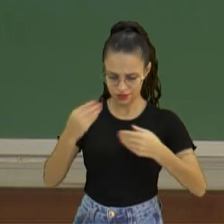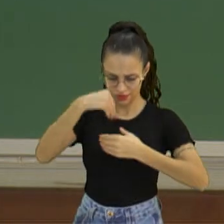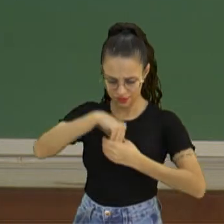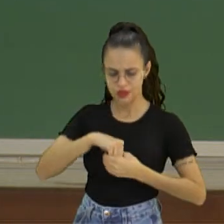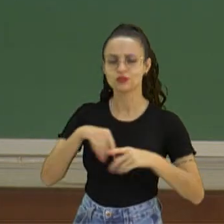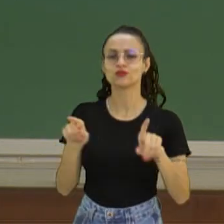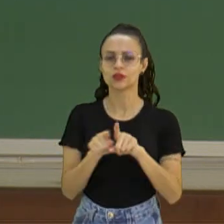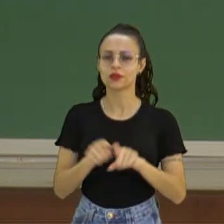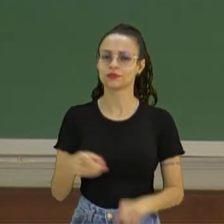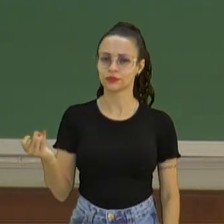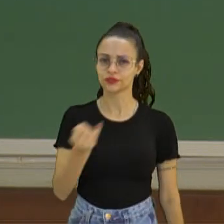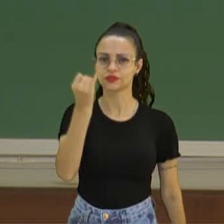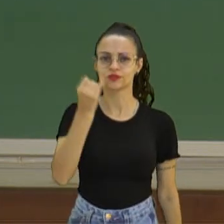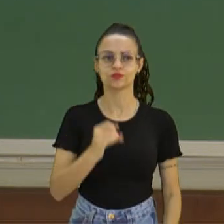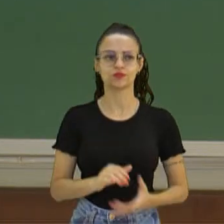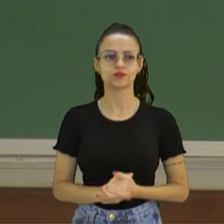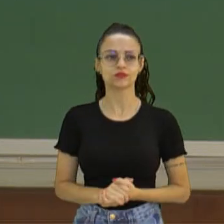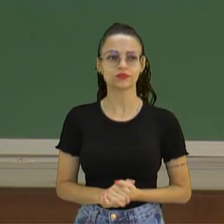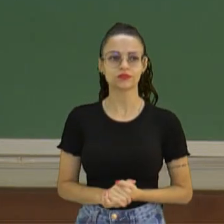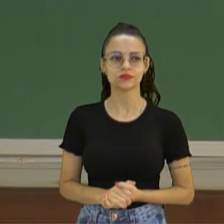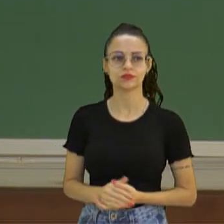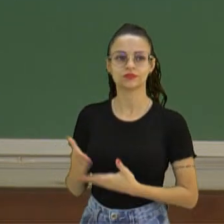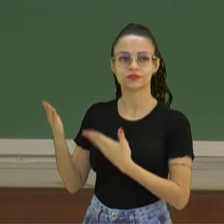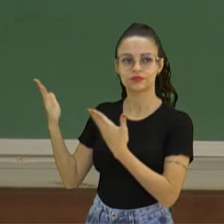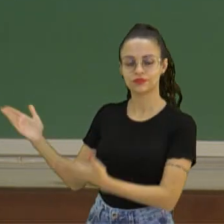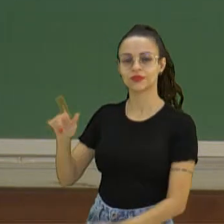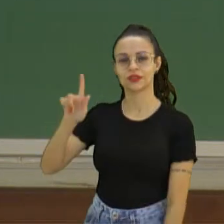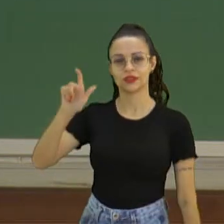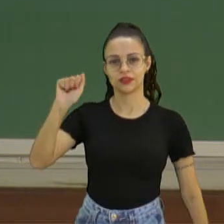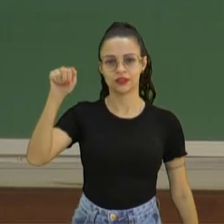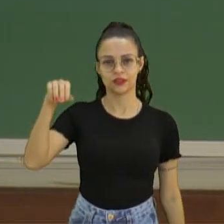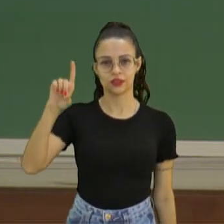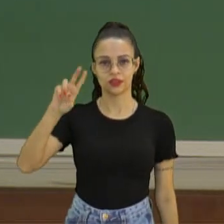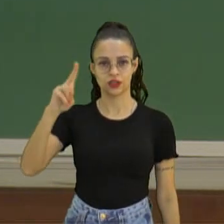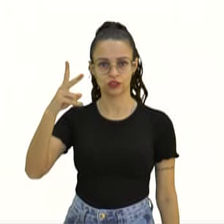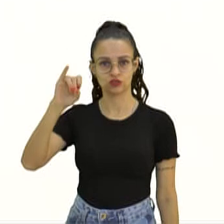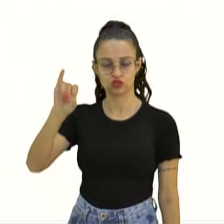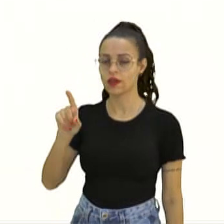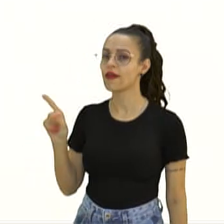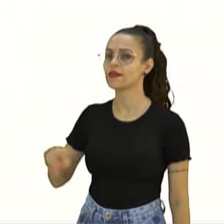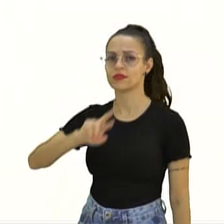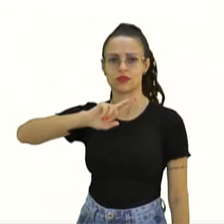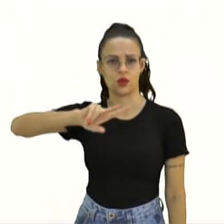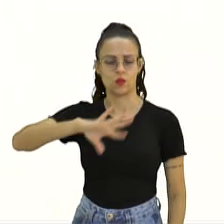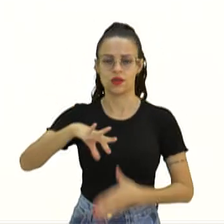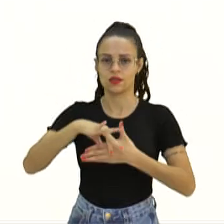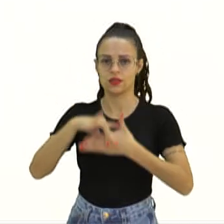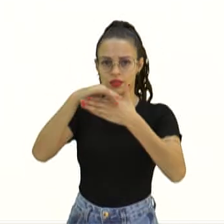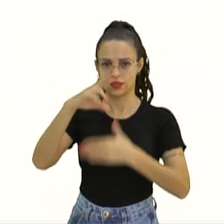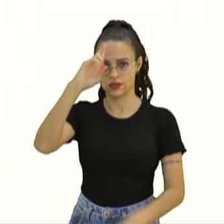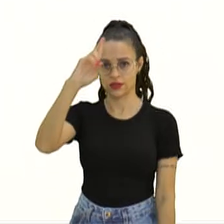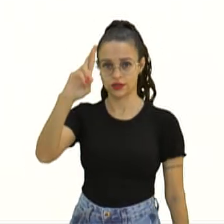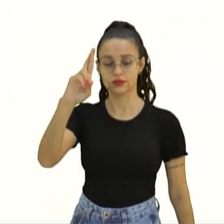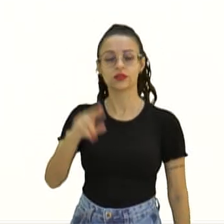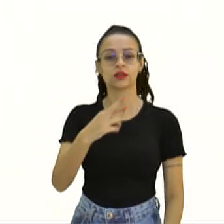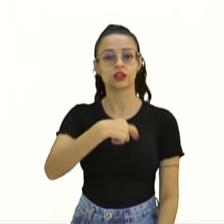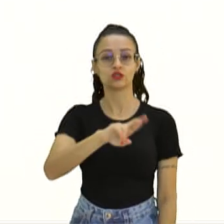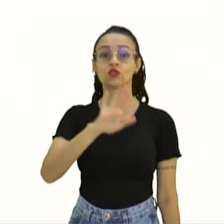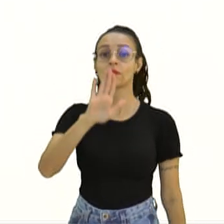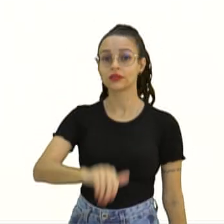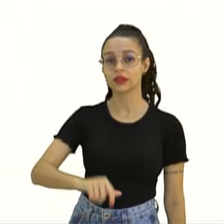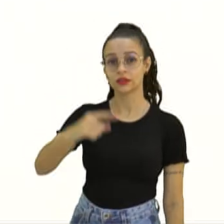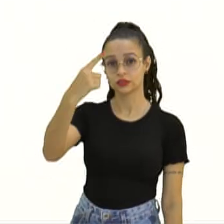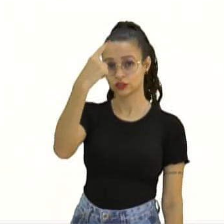dentro de você também é importante Mahatma Gandhi que embora não seja um líder religioso é indiano